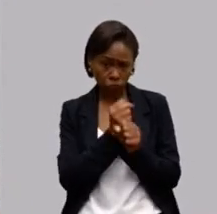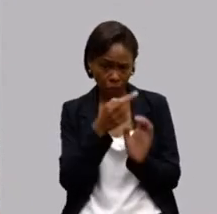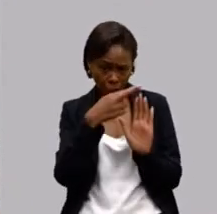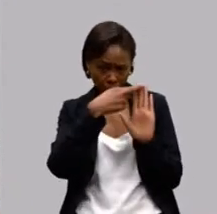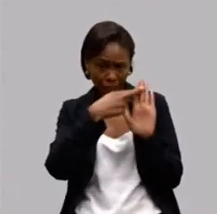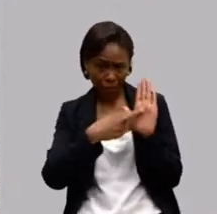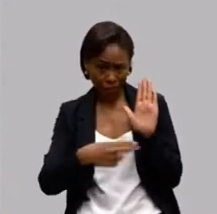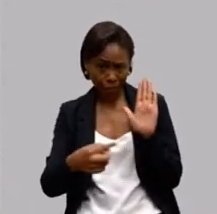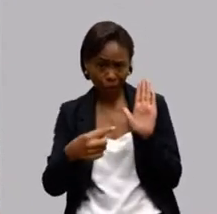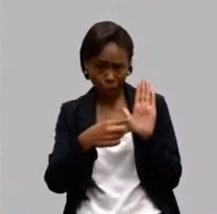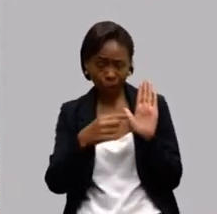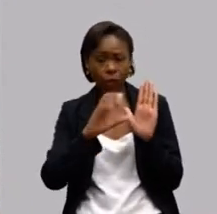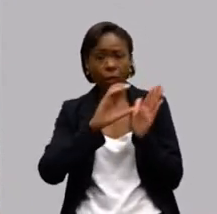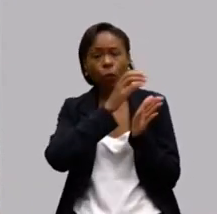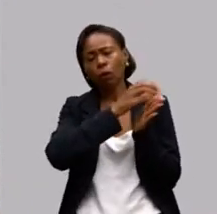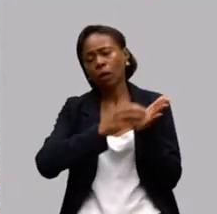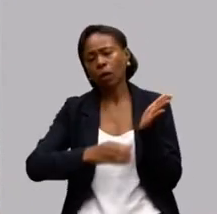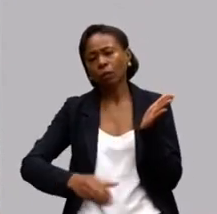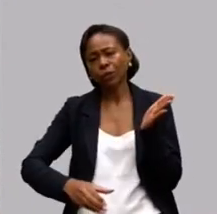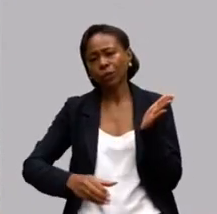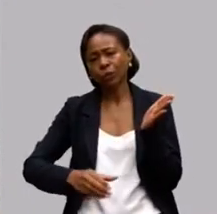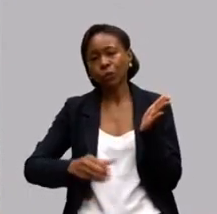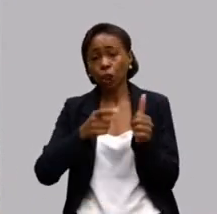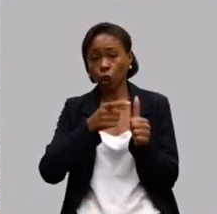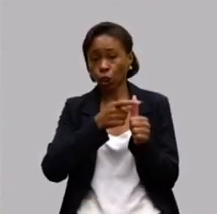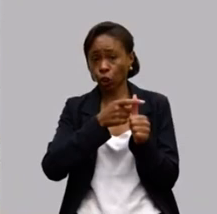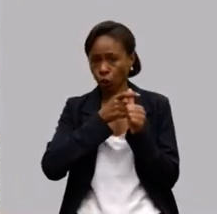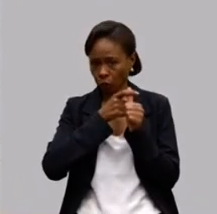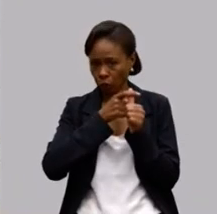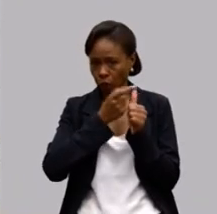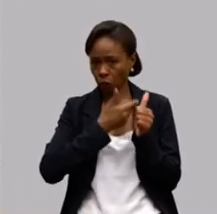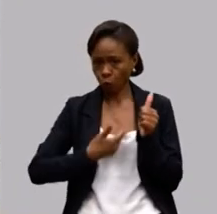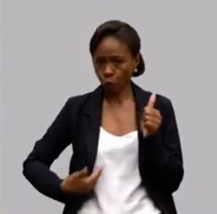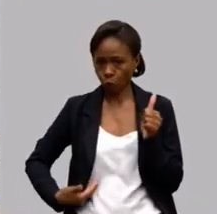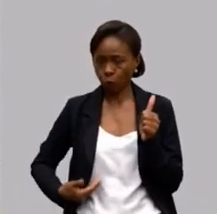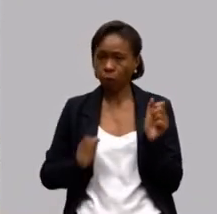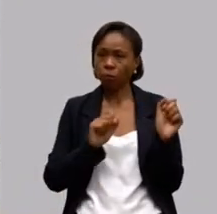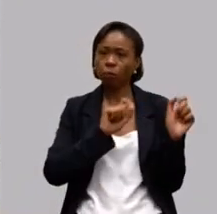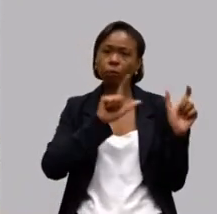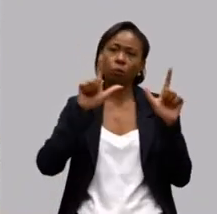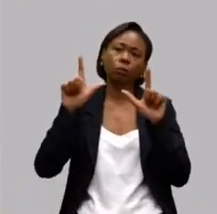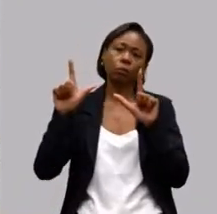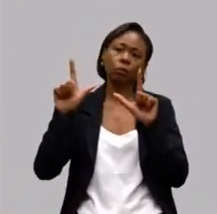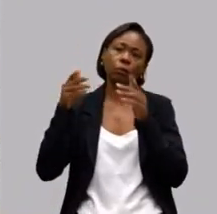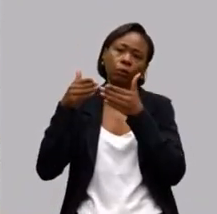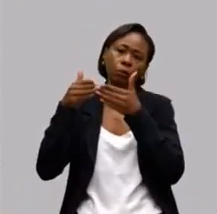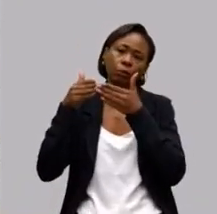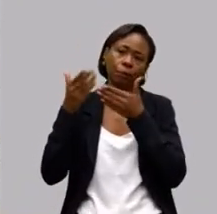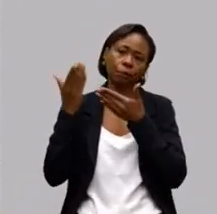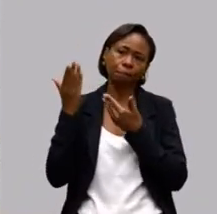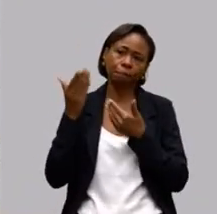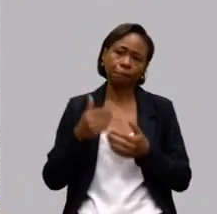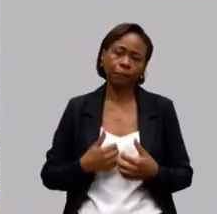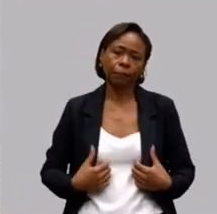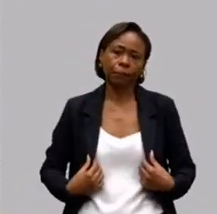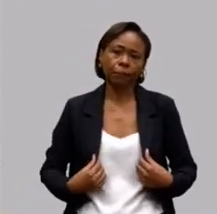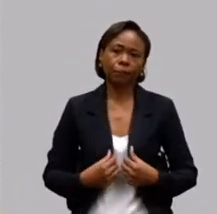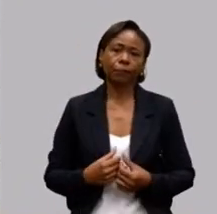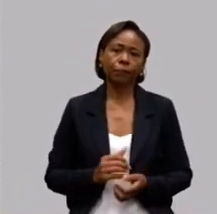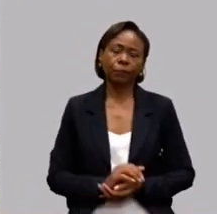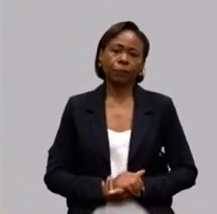ligado à dívida pública. Você pode passar, por favor, mas vá em